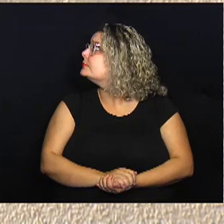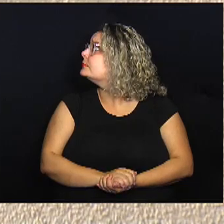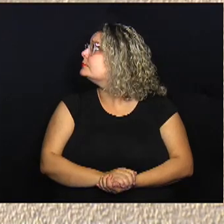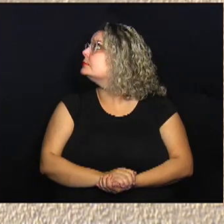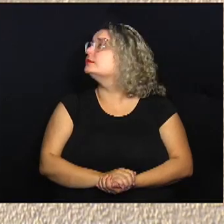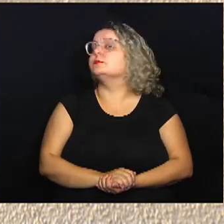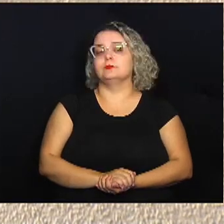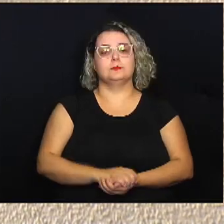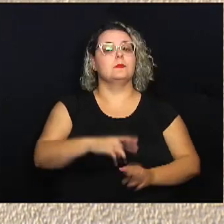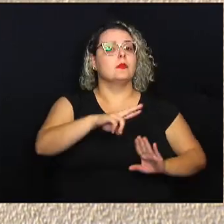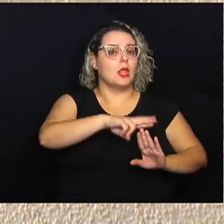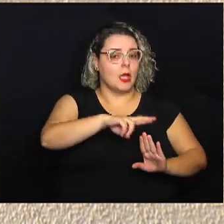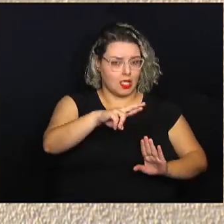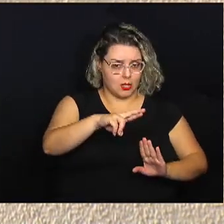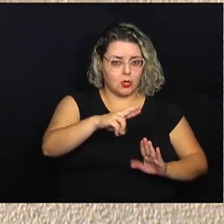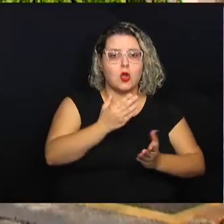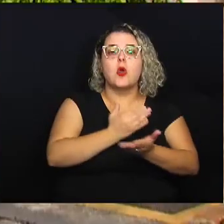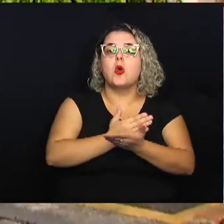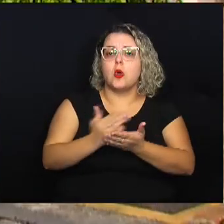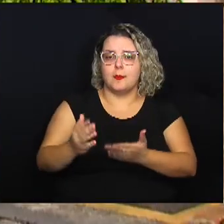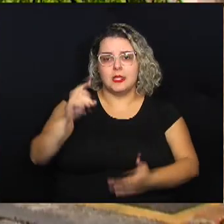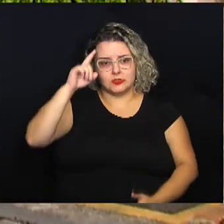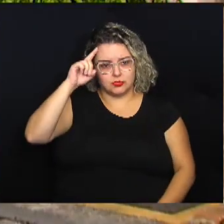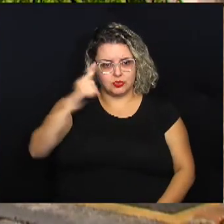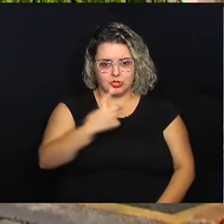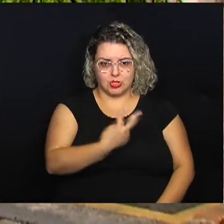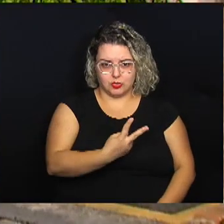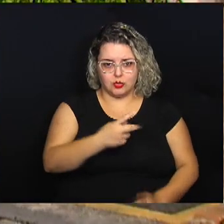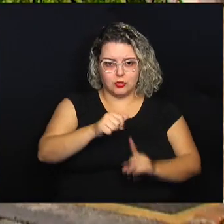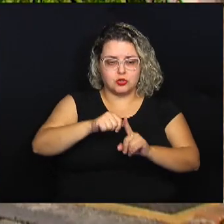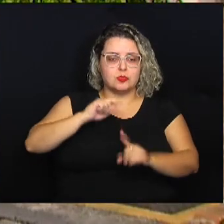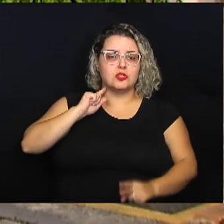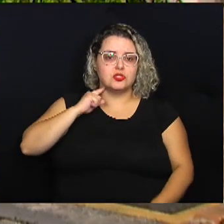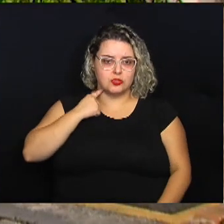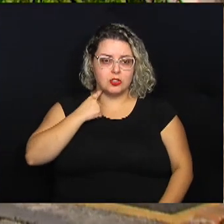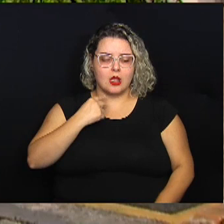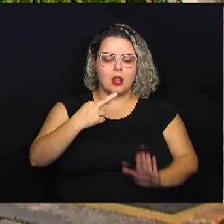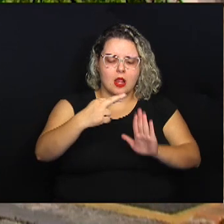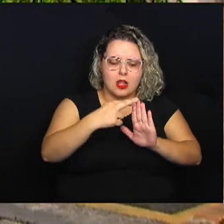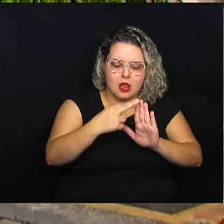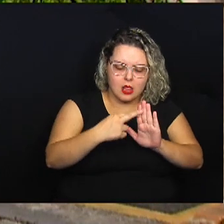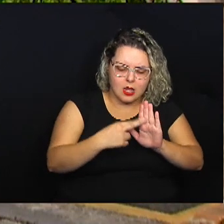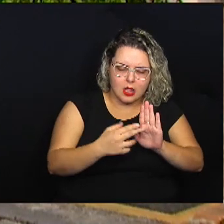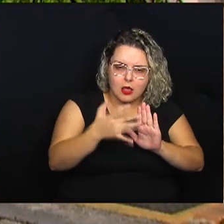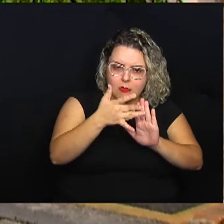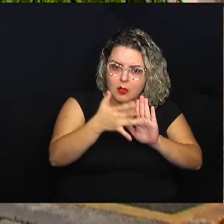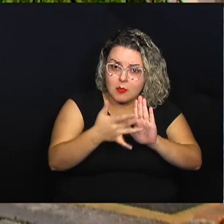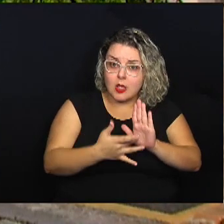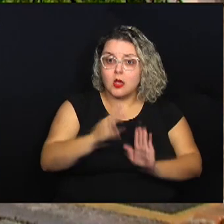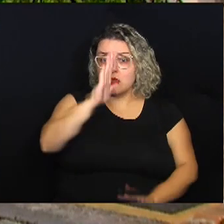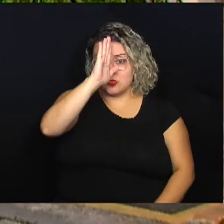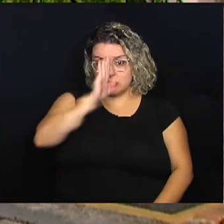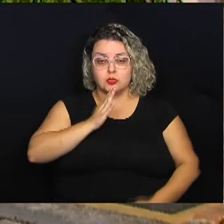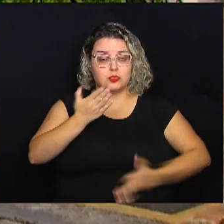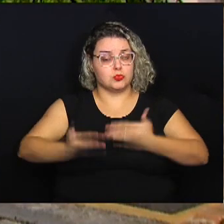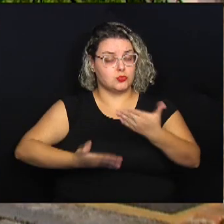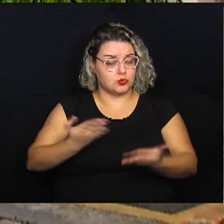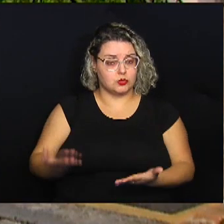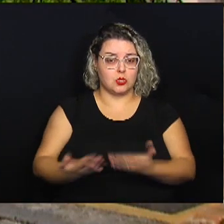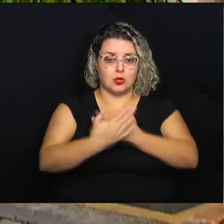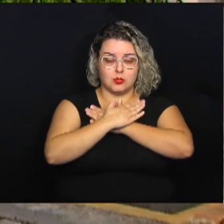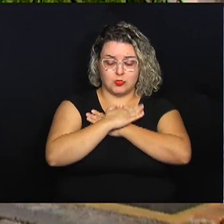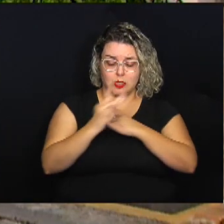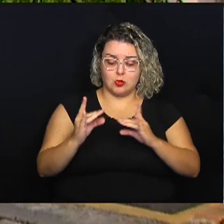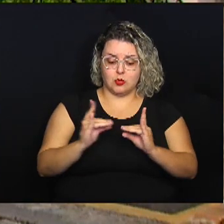A resolução que entra em vigor no dia 2 de maio define as regras para conceder gratuidade aos serviços funerários de